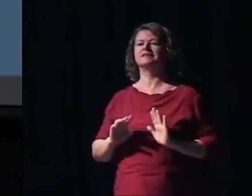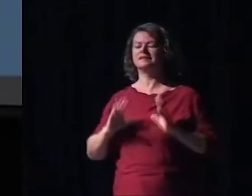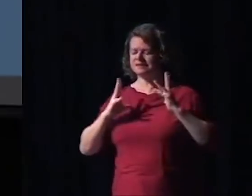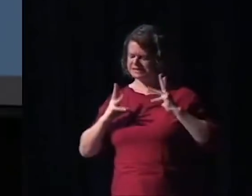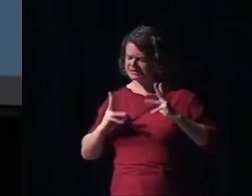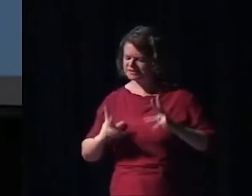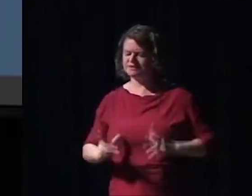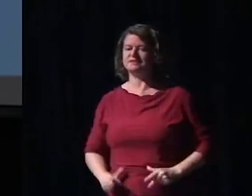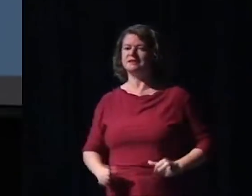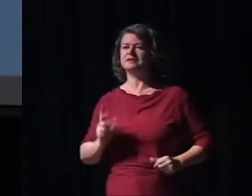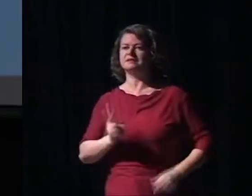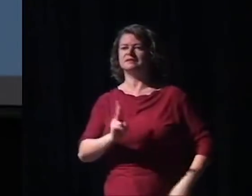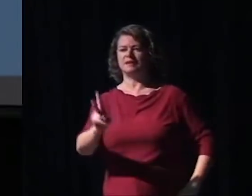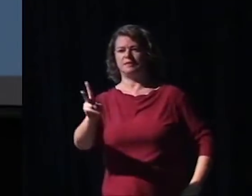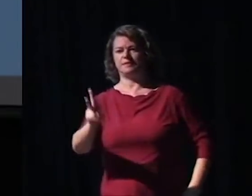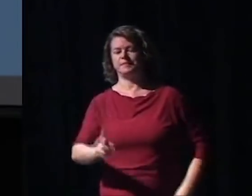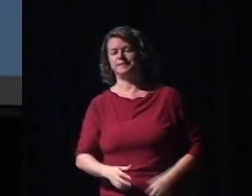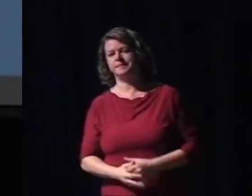dele.